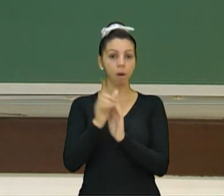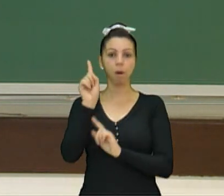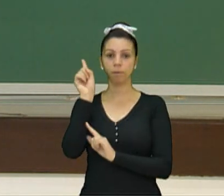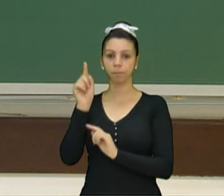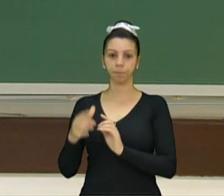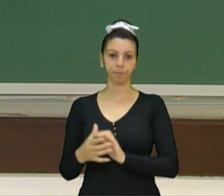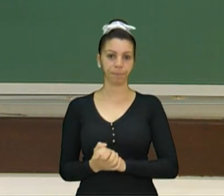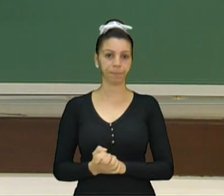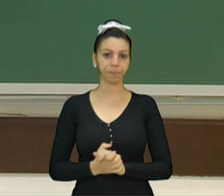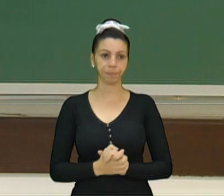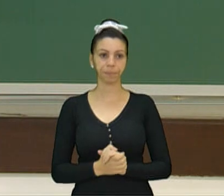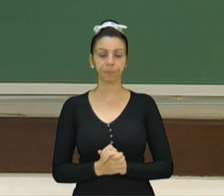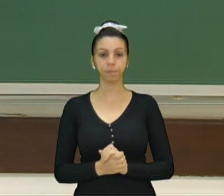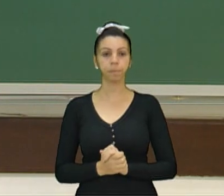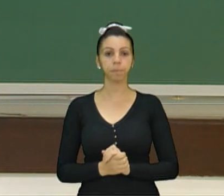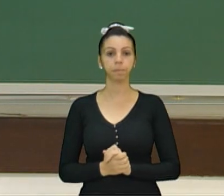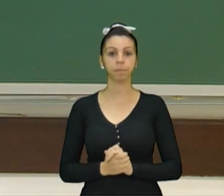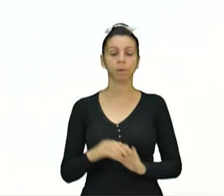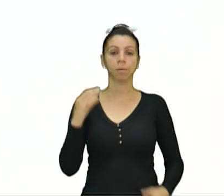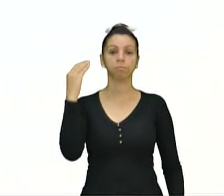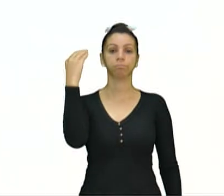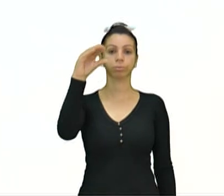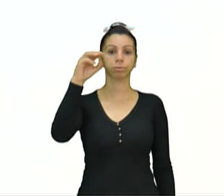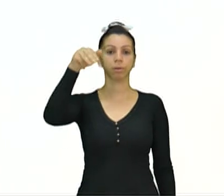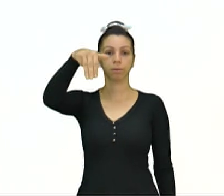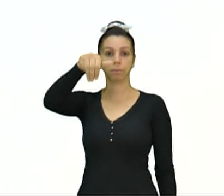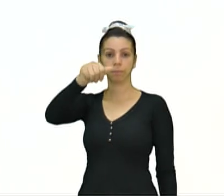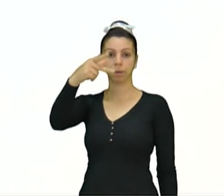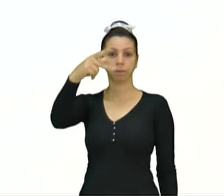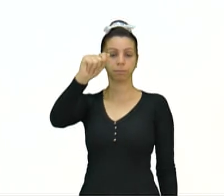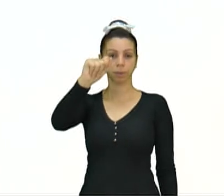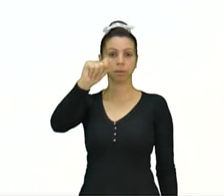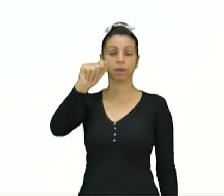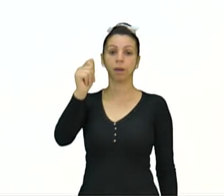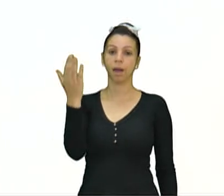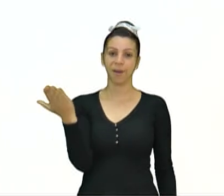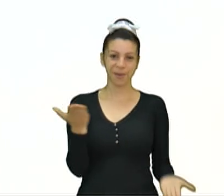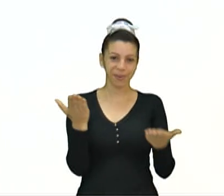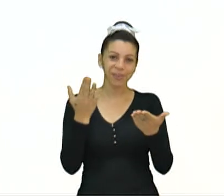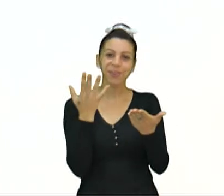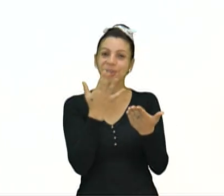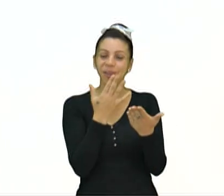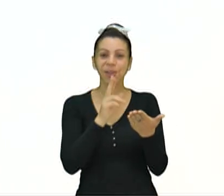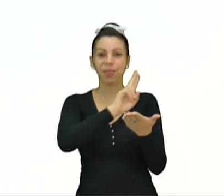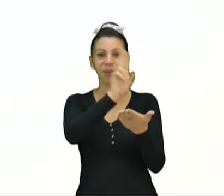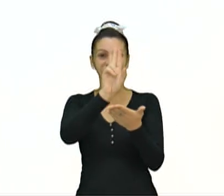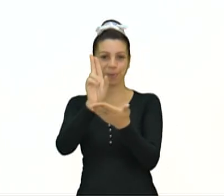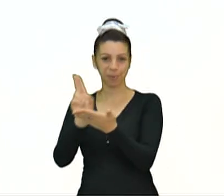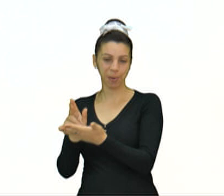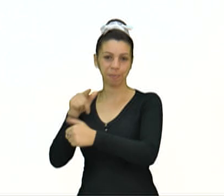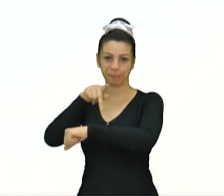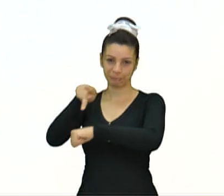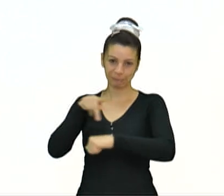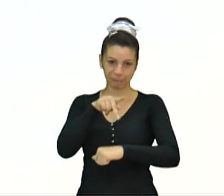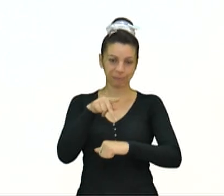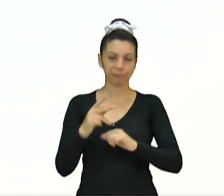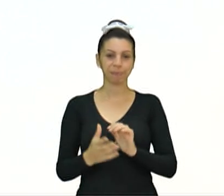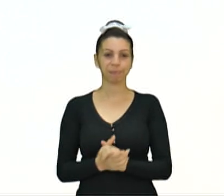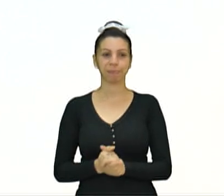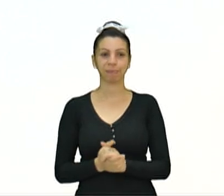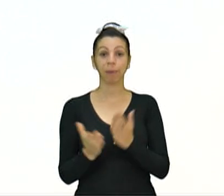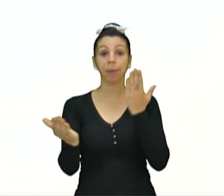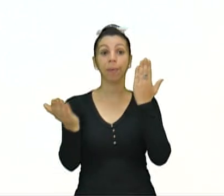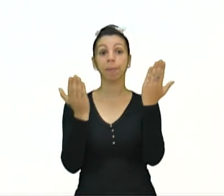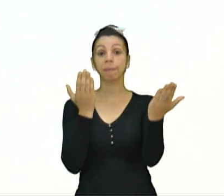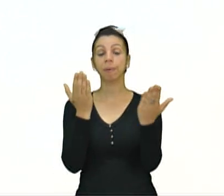ó. Eu coloquei aqui o mapa de novo, né? Só que agora com mais colorido e com os nomes dos países. E eu quero comparar